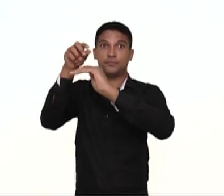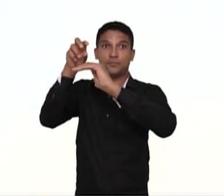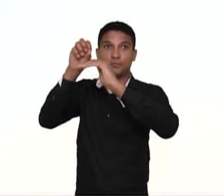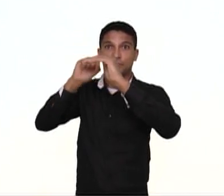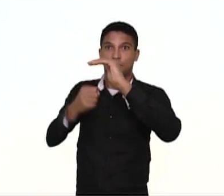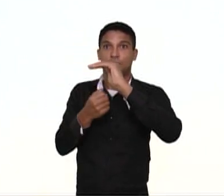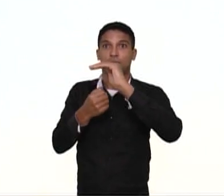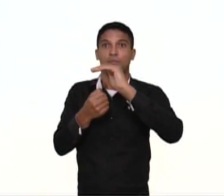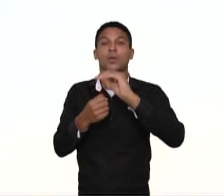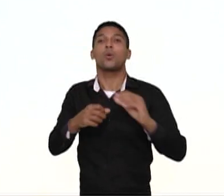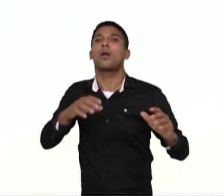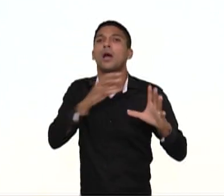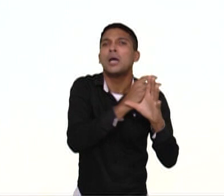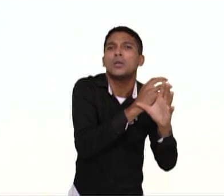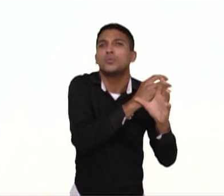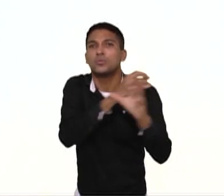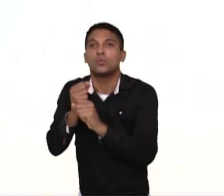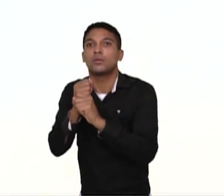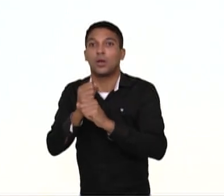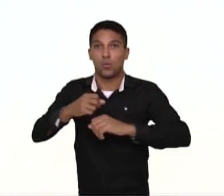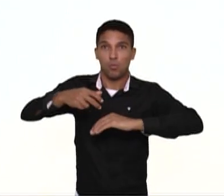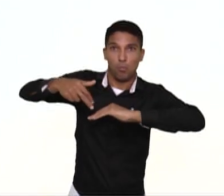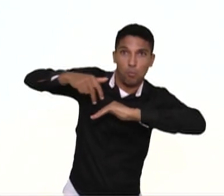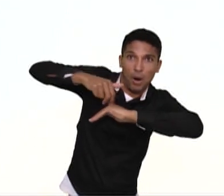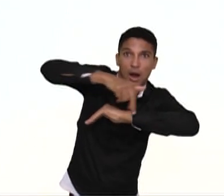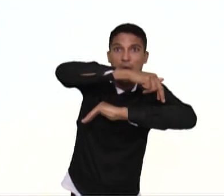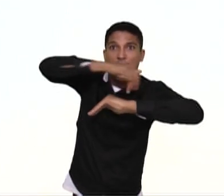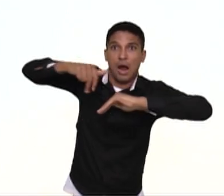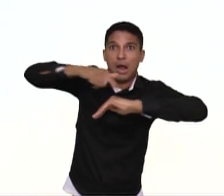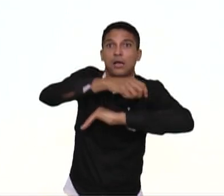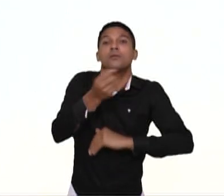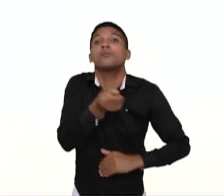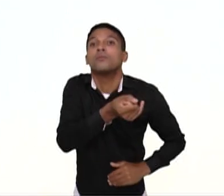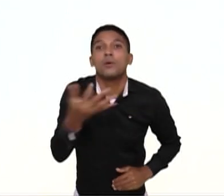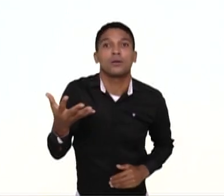Um tempinho para vocês copiarem e nós já voltamos.